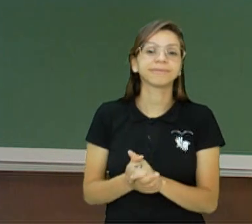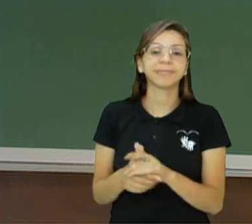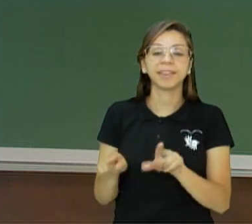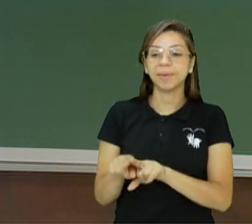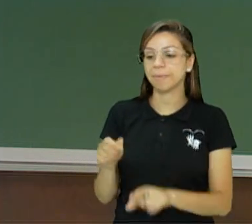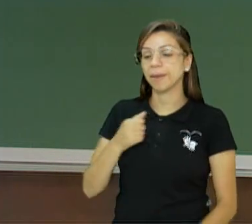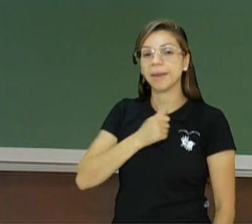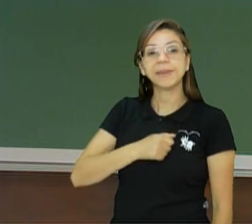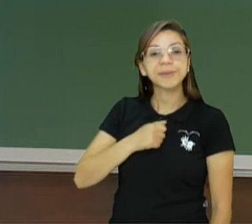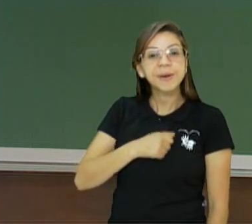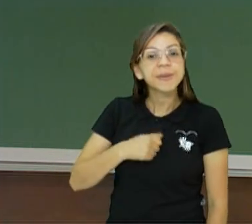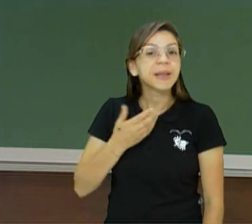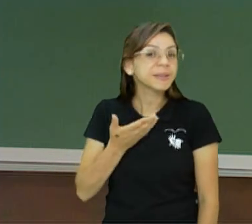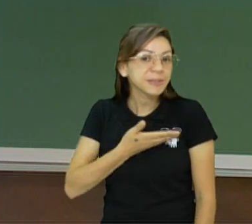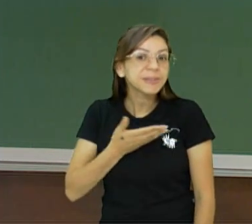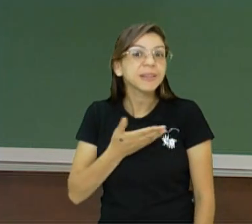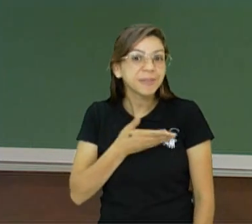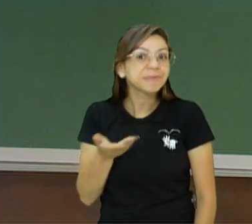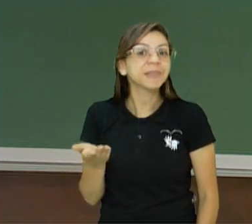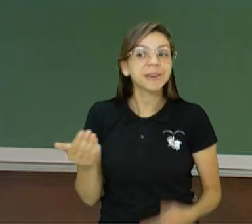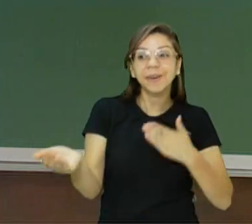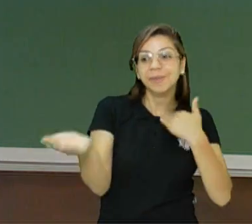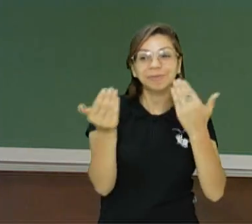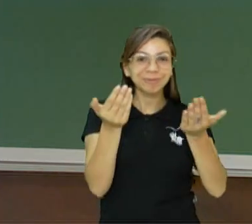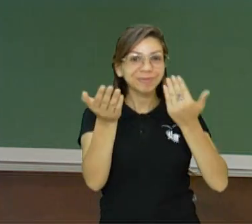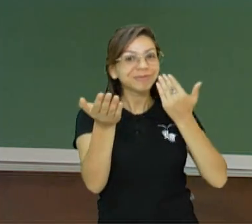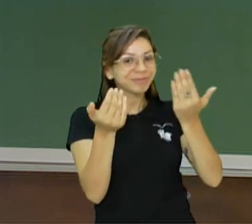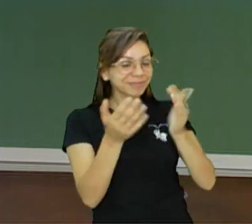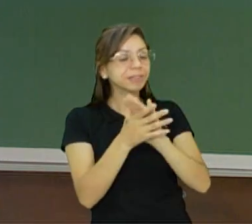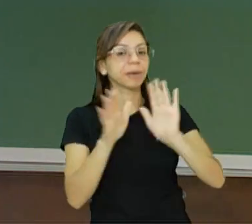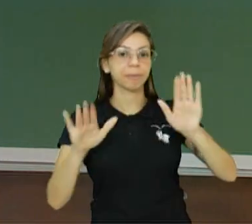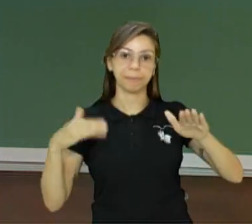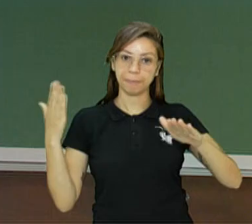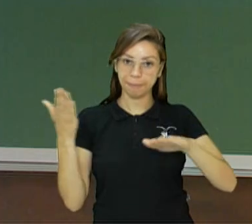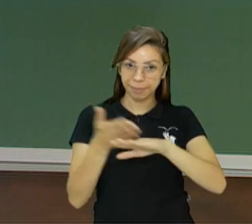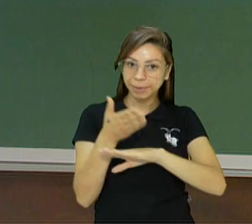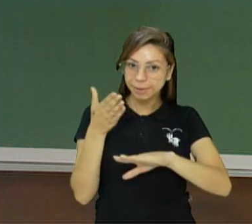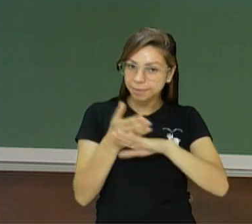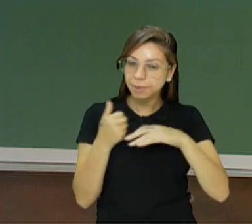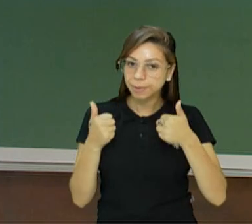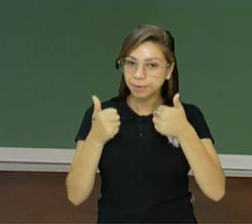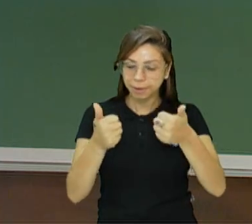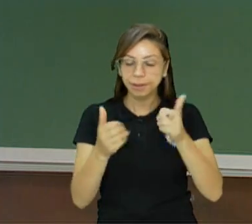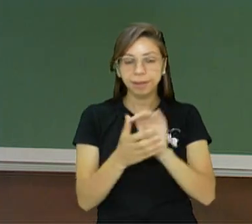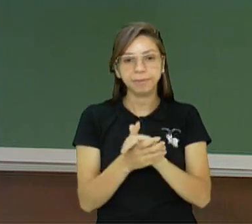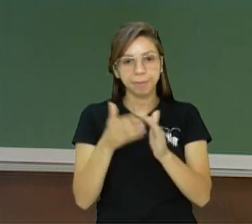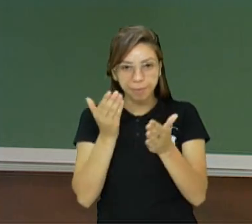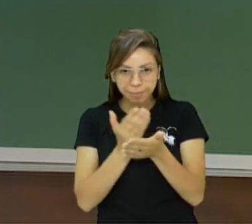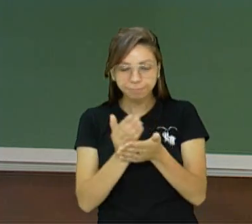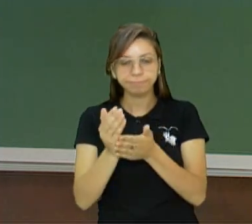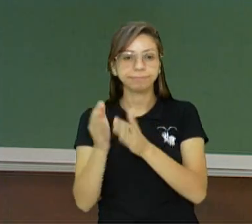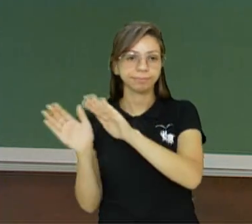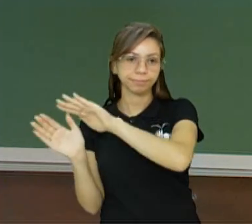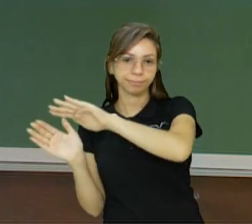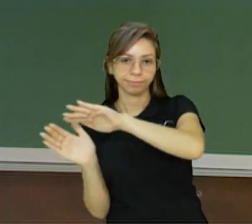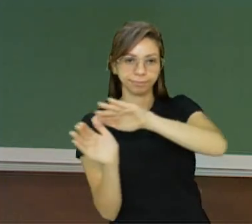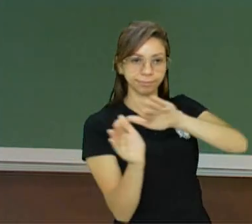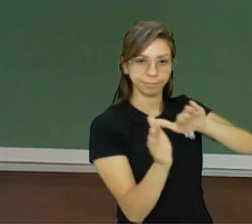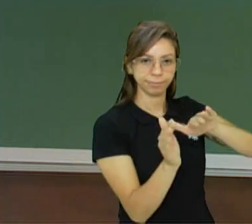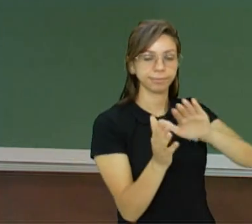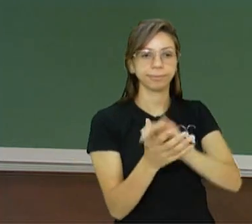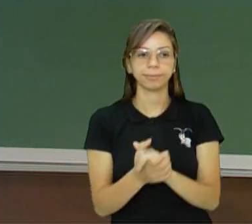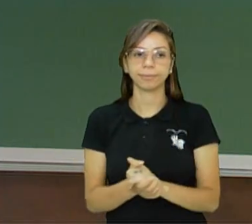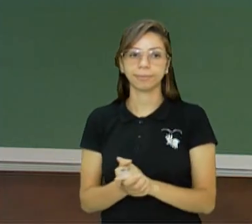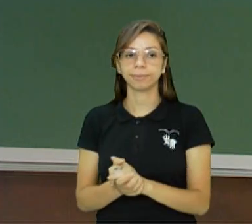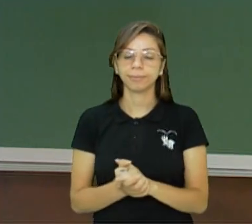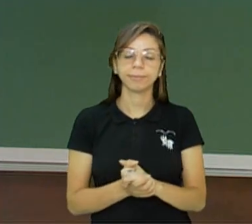dos colegas, hein? Então, participem. E vamos continuar aqui, ó.